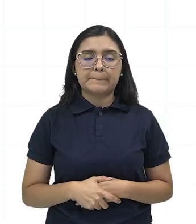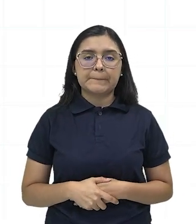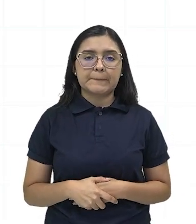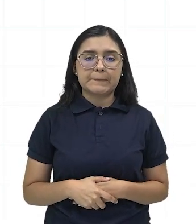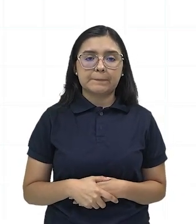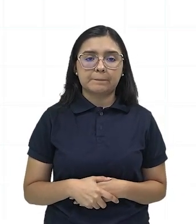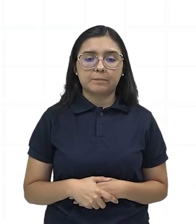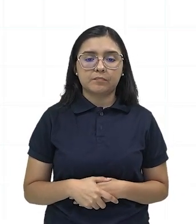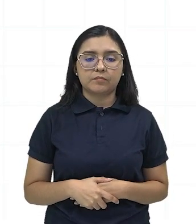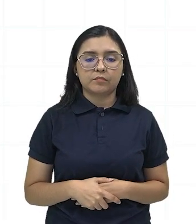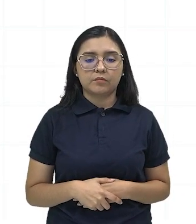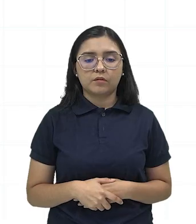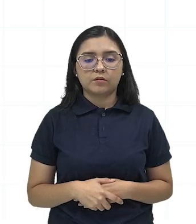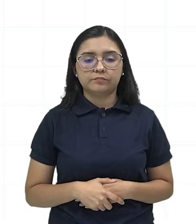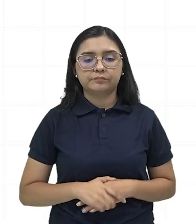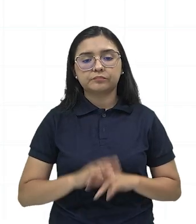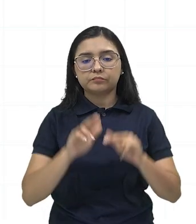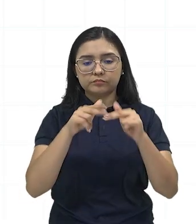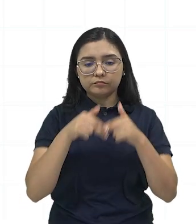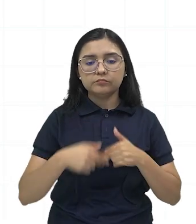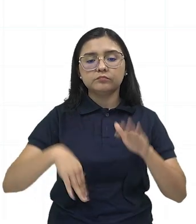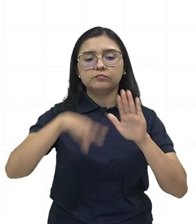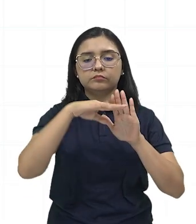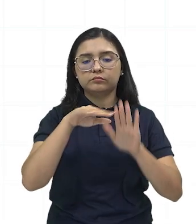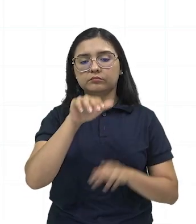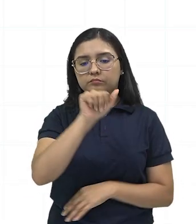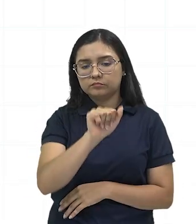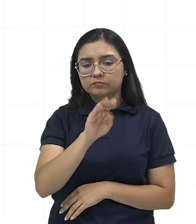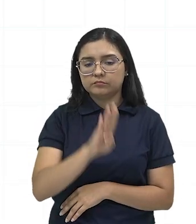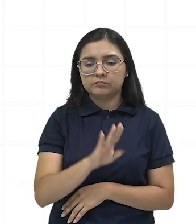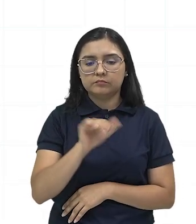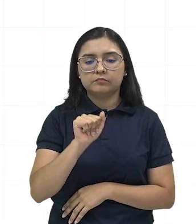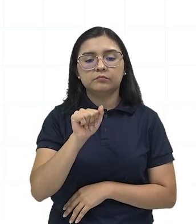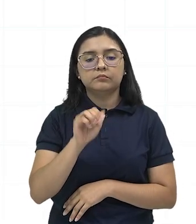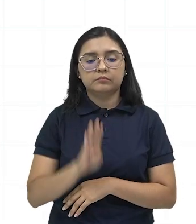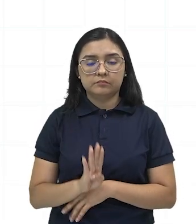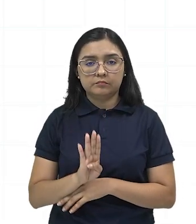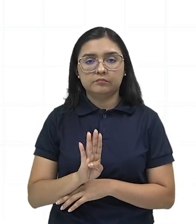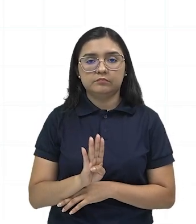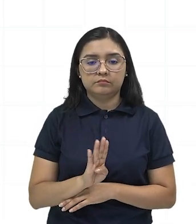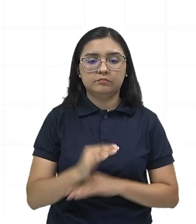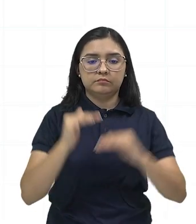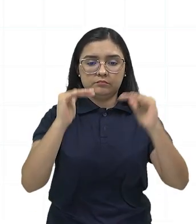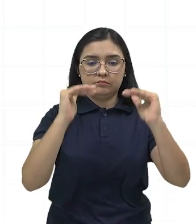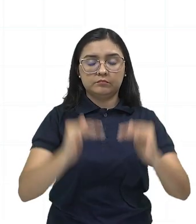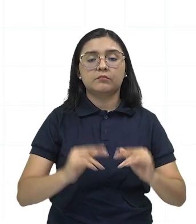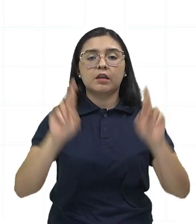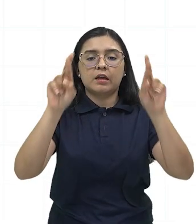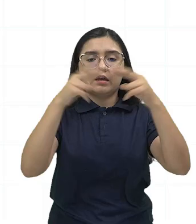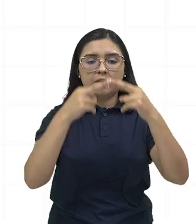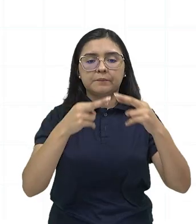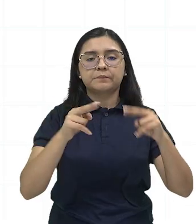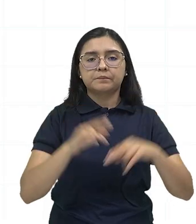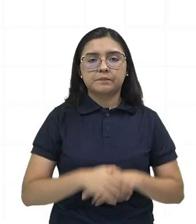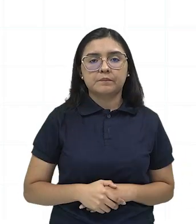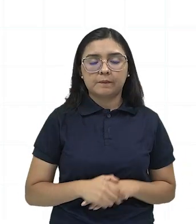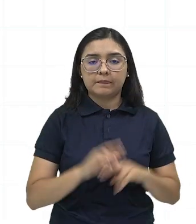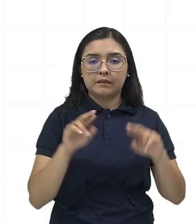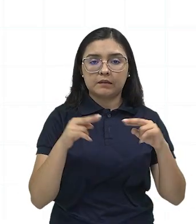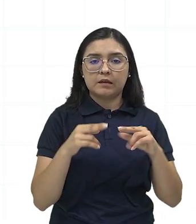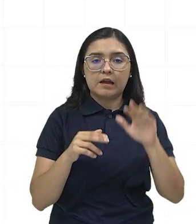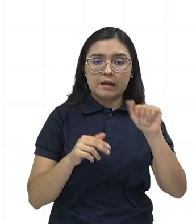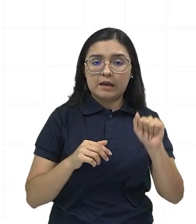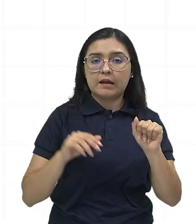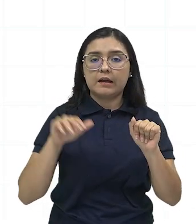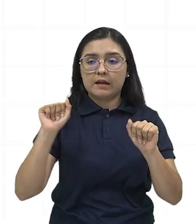que deveras sente. Por isso essa ordem aí. A, B, porque eu estou colocando A nas